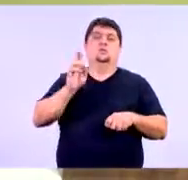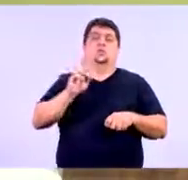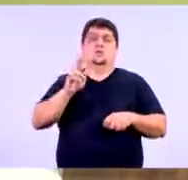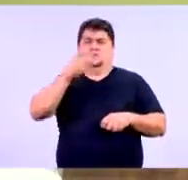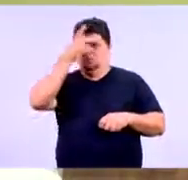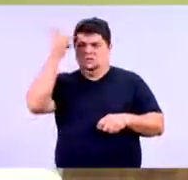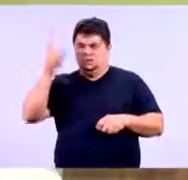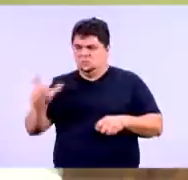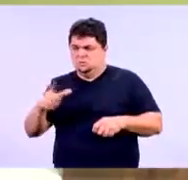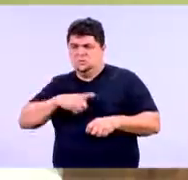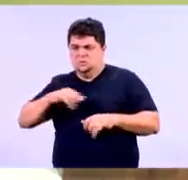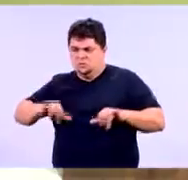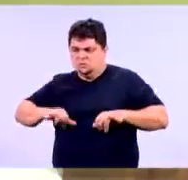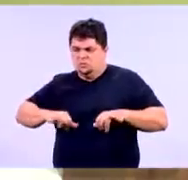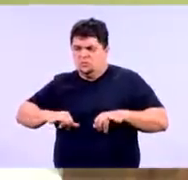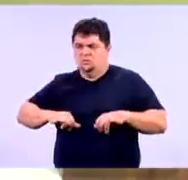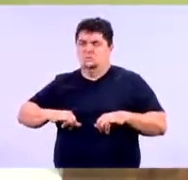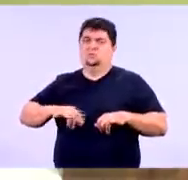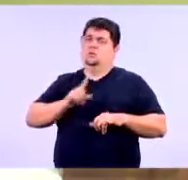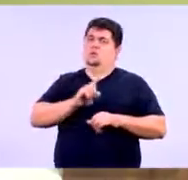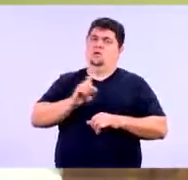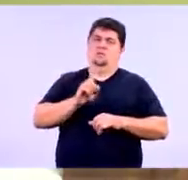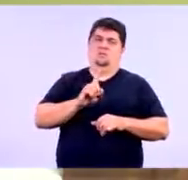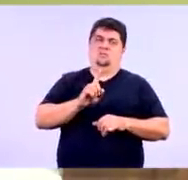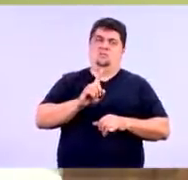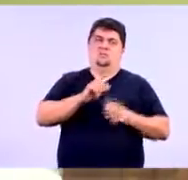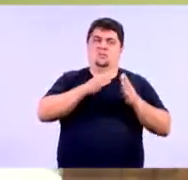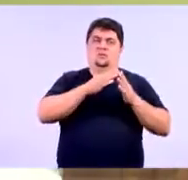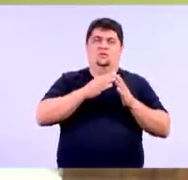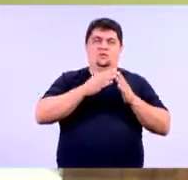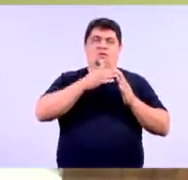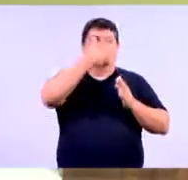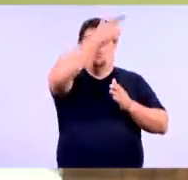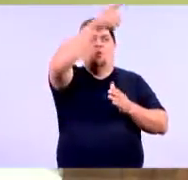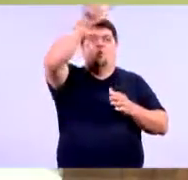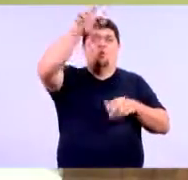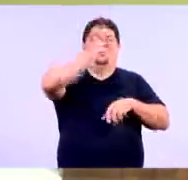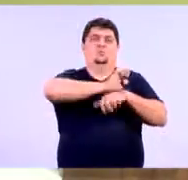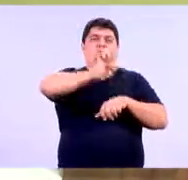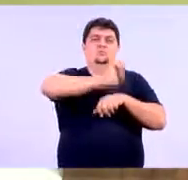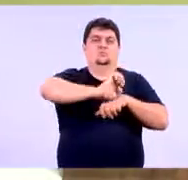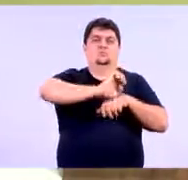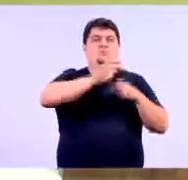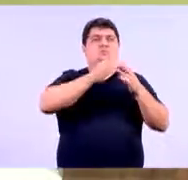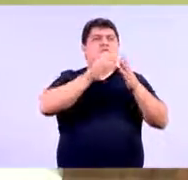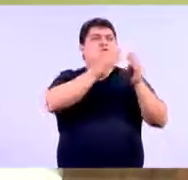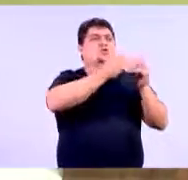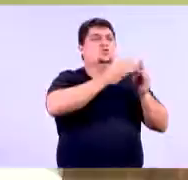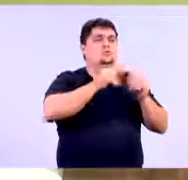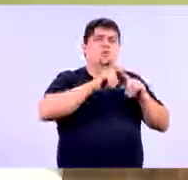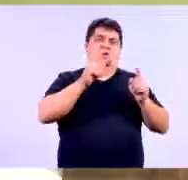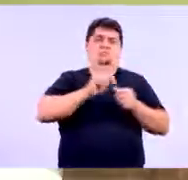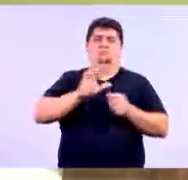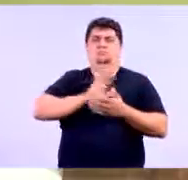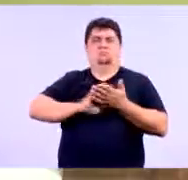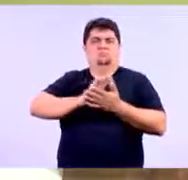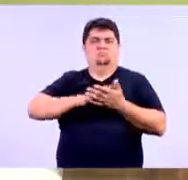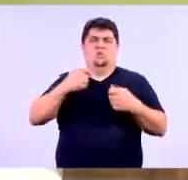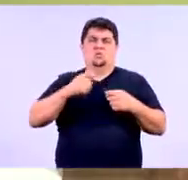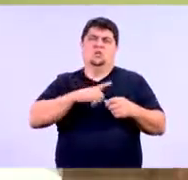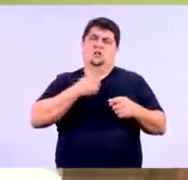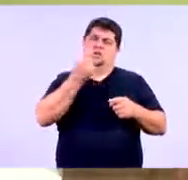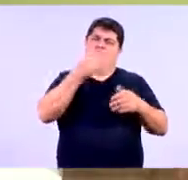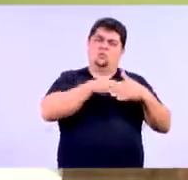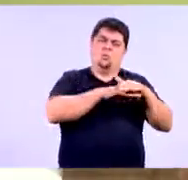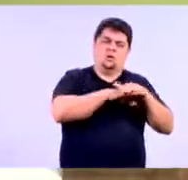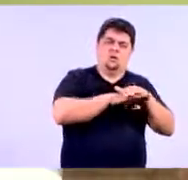pessoas que estavam necessitadas? Não, eles poderiam cobrar no restante do país. Mas assim não fizeram. Talvez porque havia recurso,